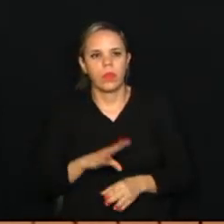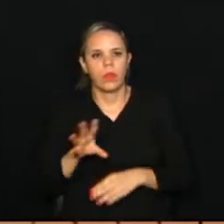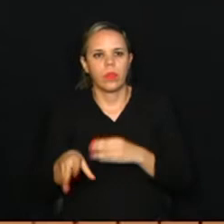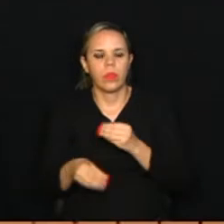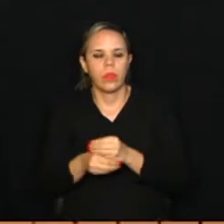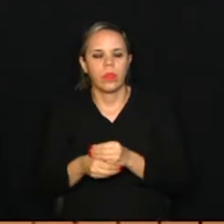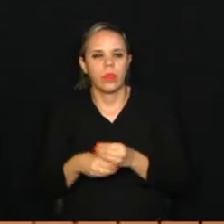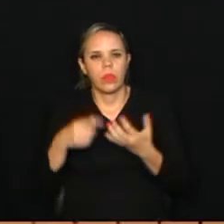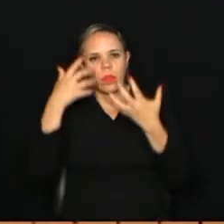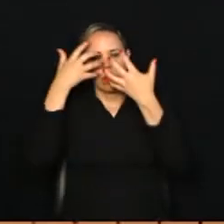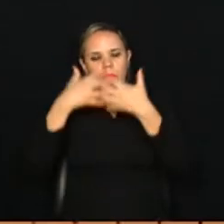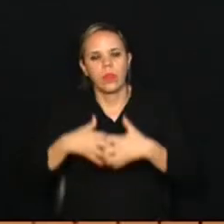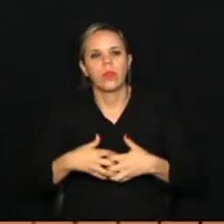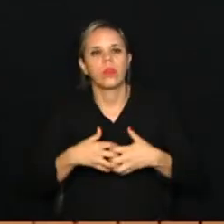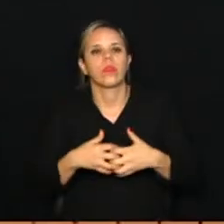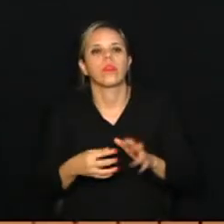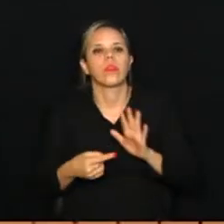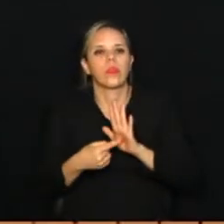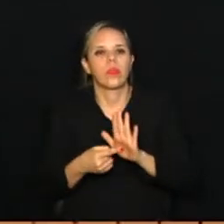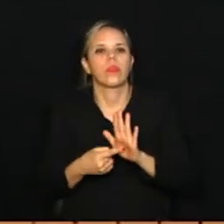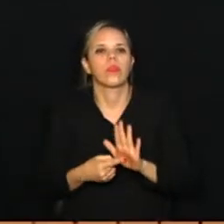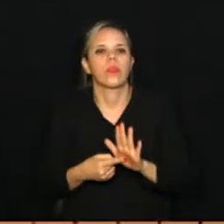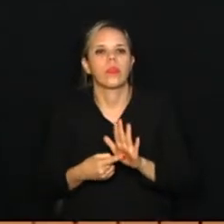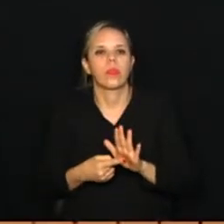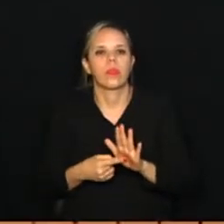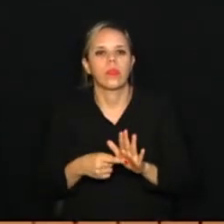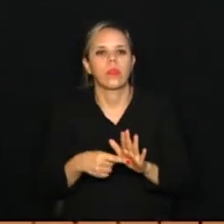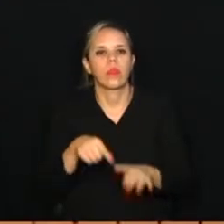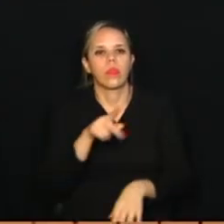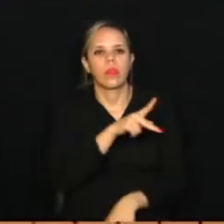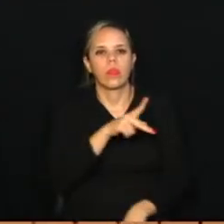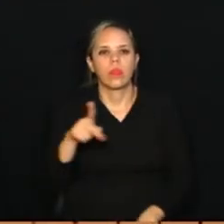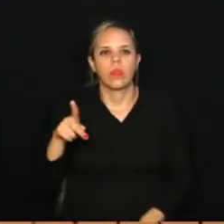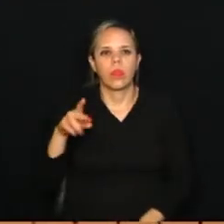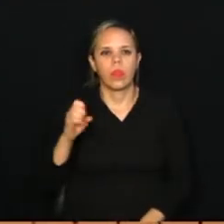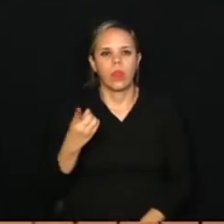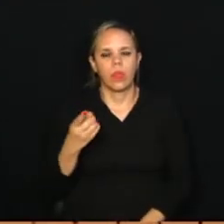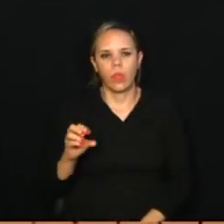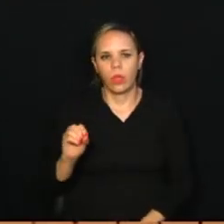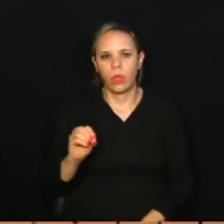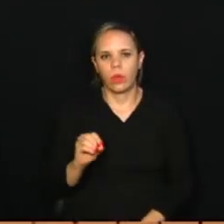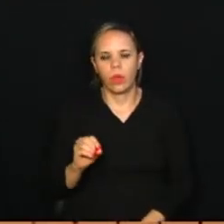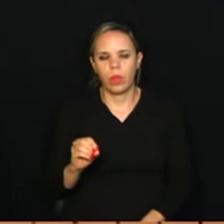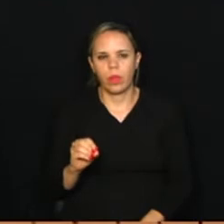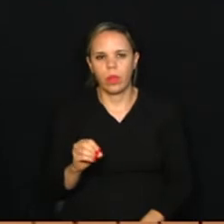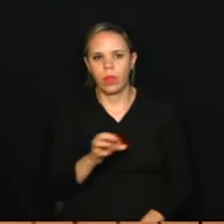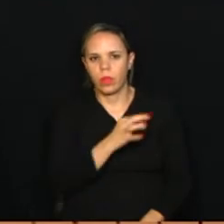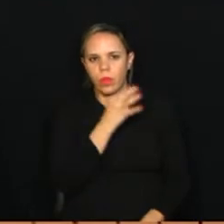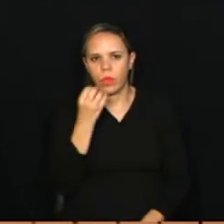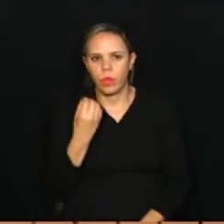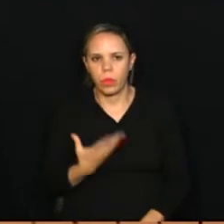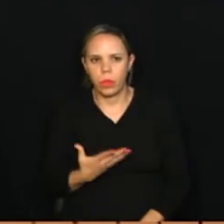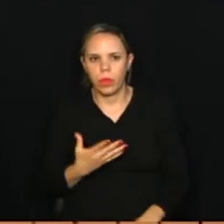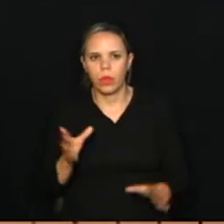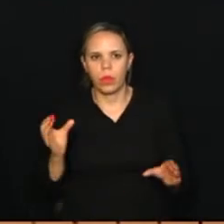esse meu raciocínio, é o seguinte: a apresentação do presidente Eduardo Coelho foi muito boa,